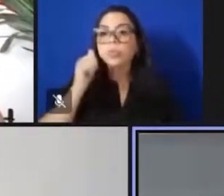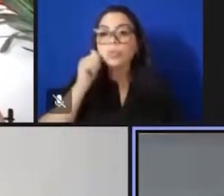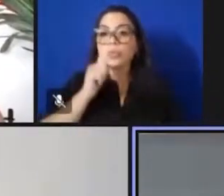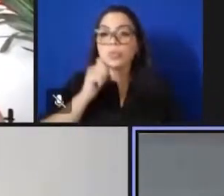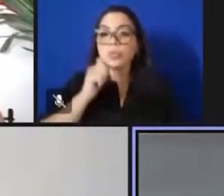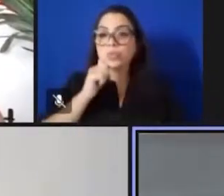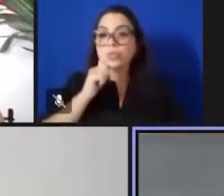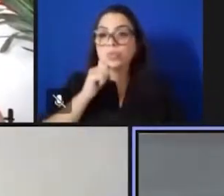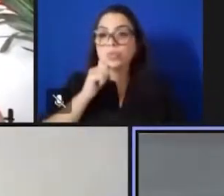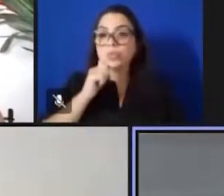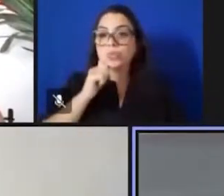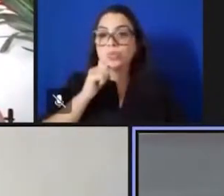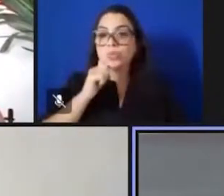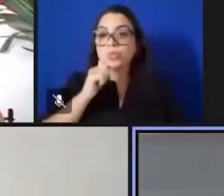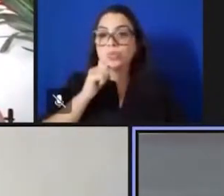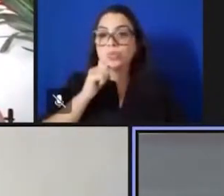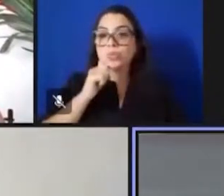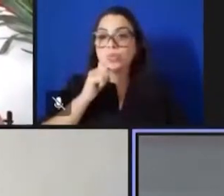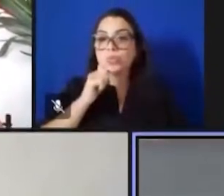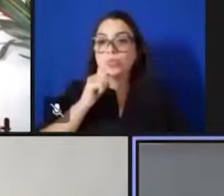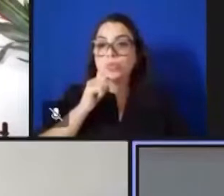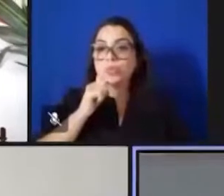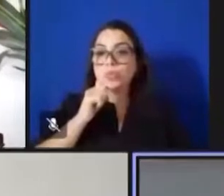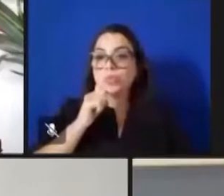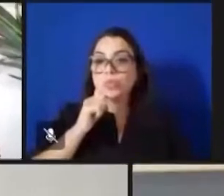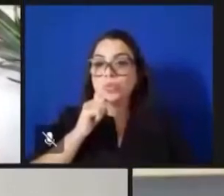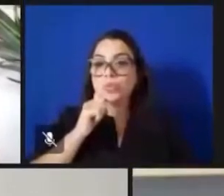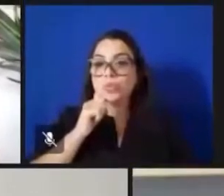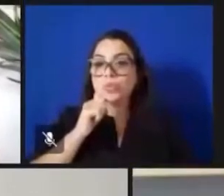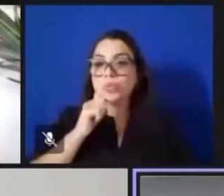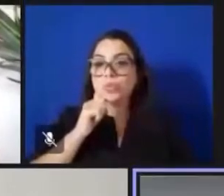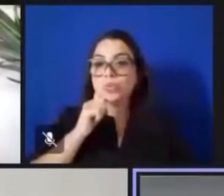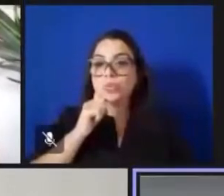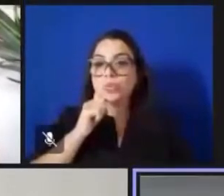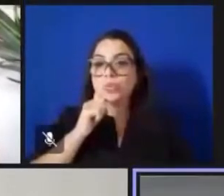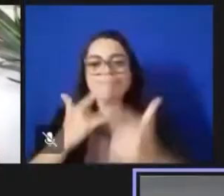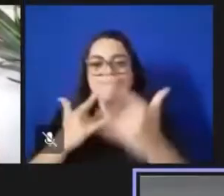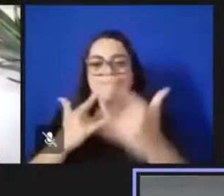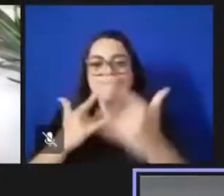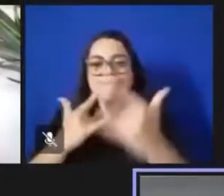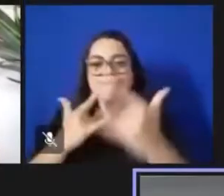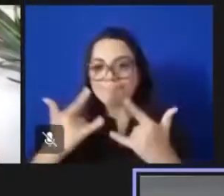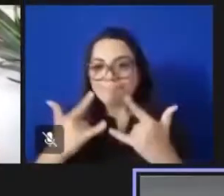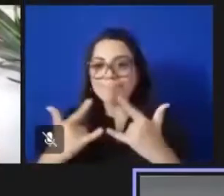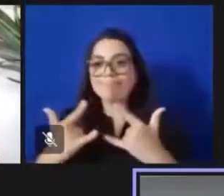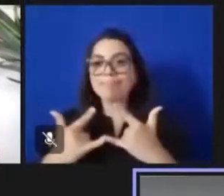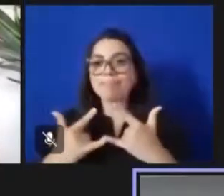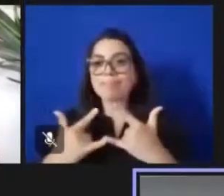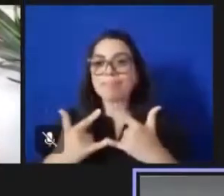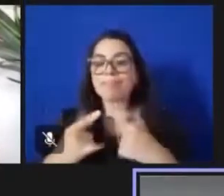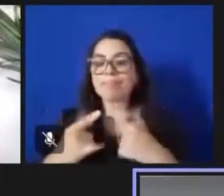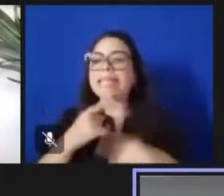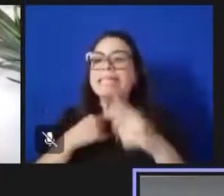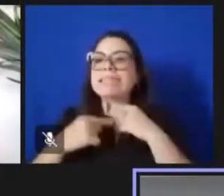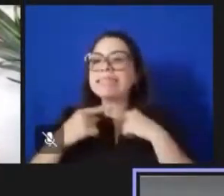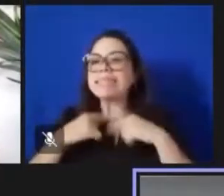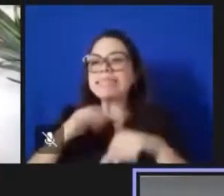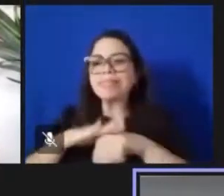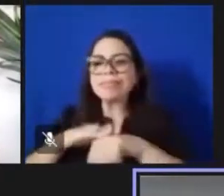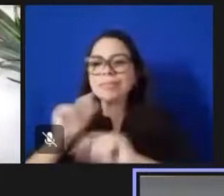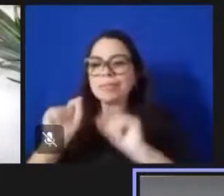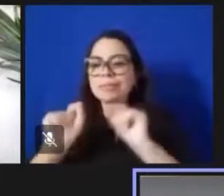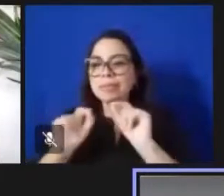muito, né, ser reconhecida, validada, amada. A gente quer muito que